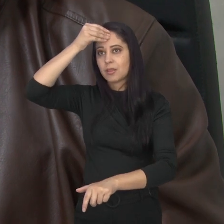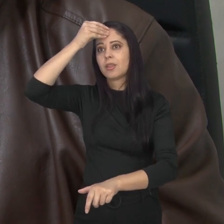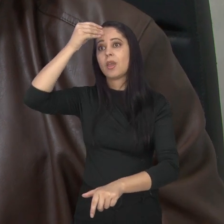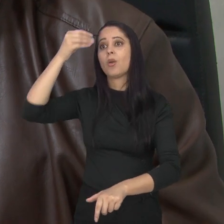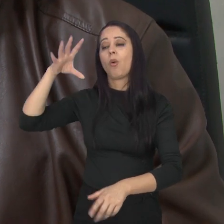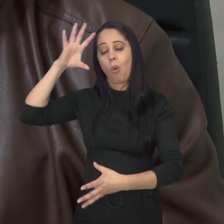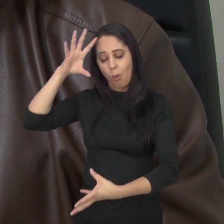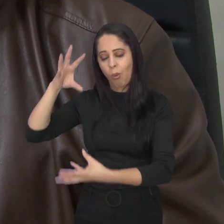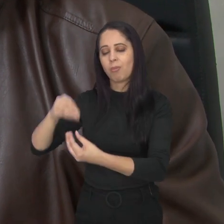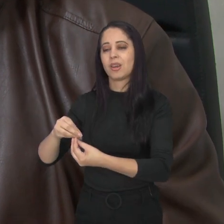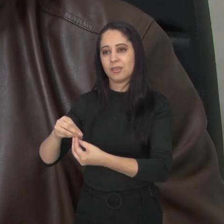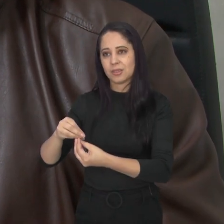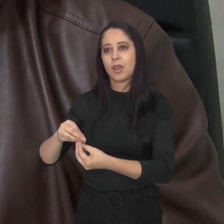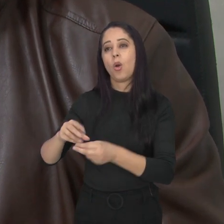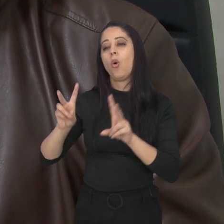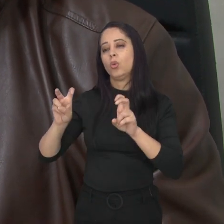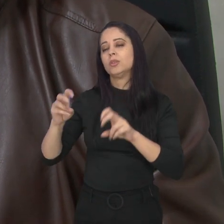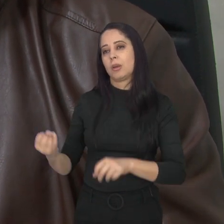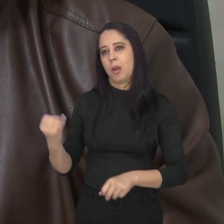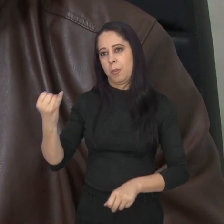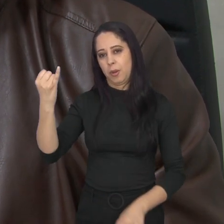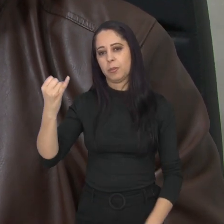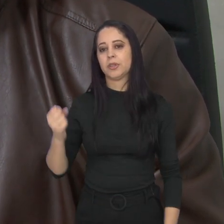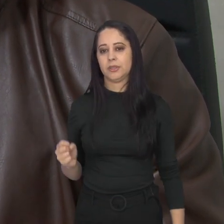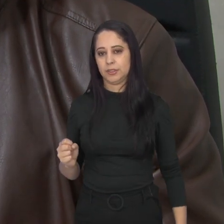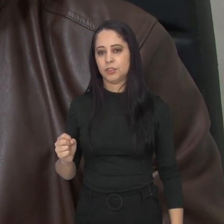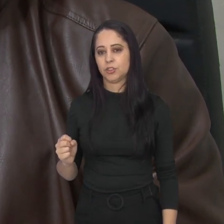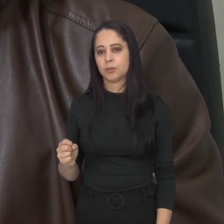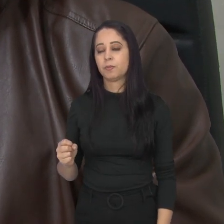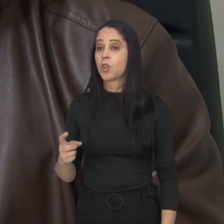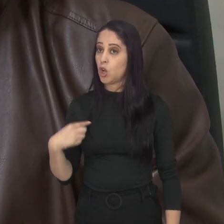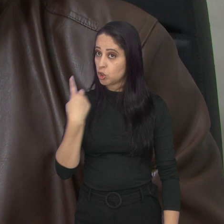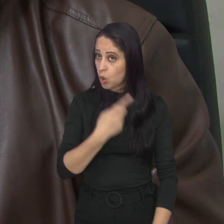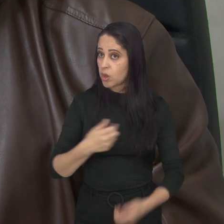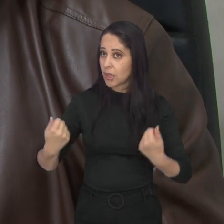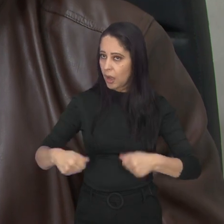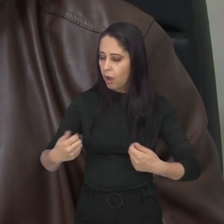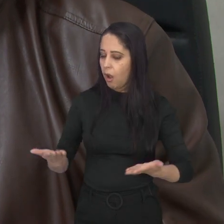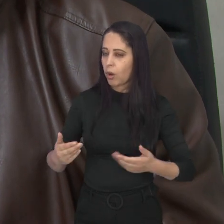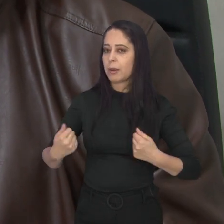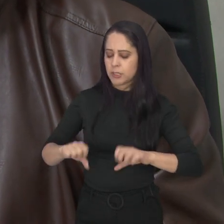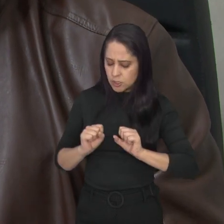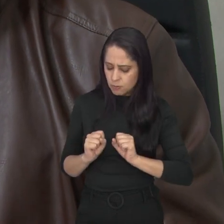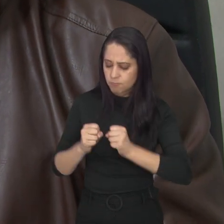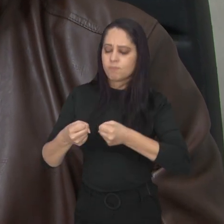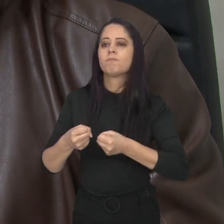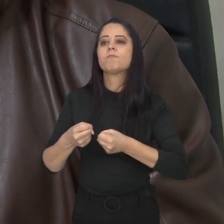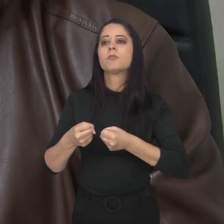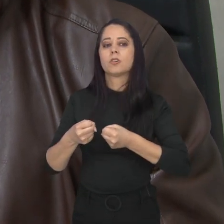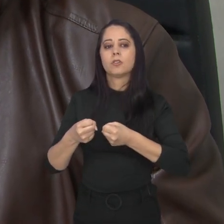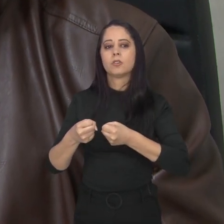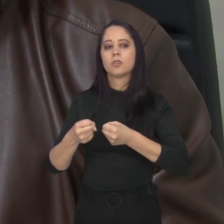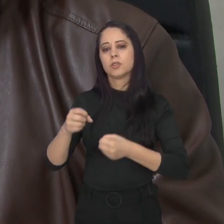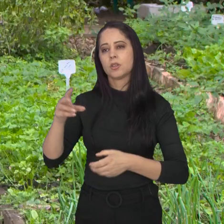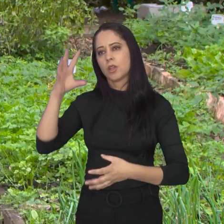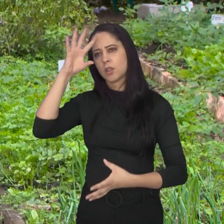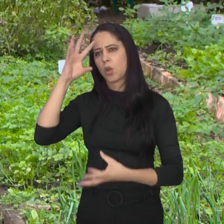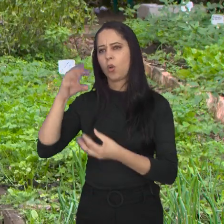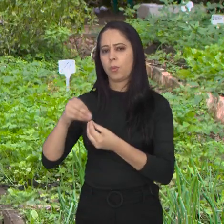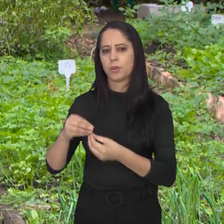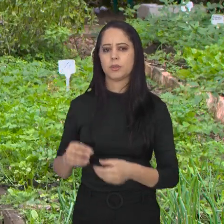água, defender o ar que respiramos e ajudar essa campanha a educar tanto a população como nós políticos